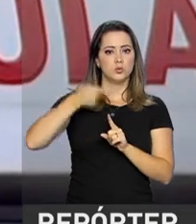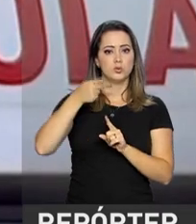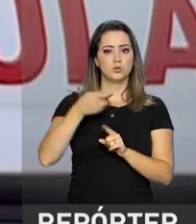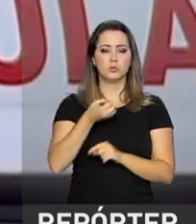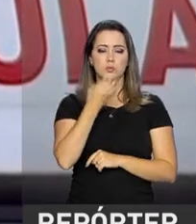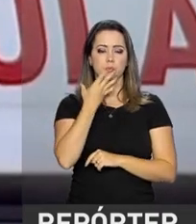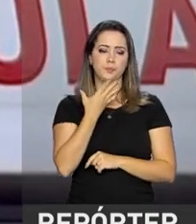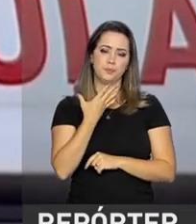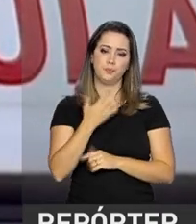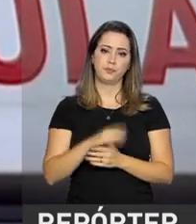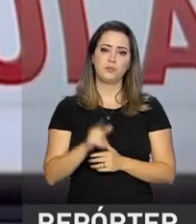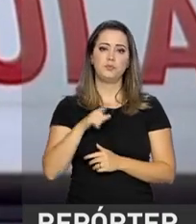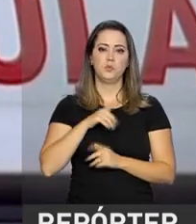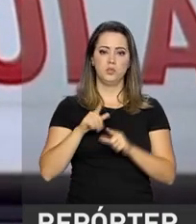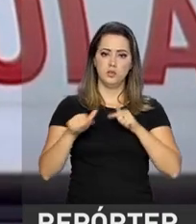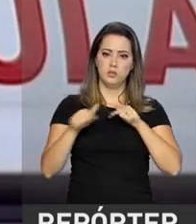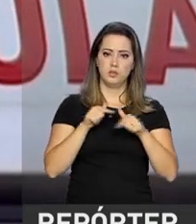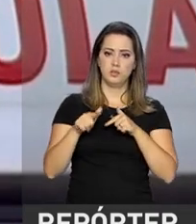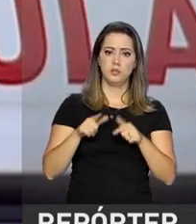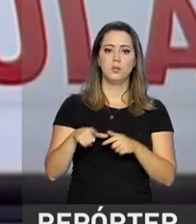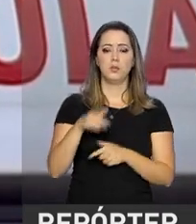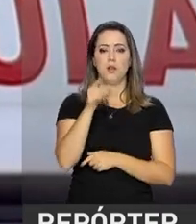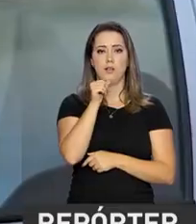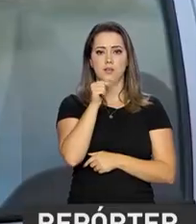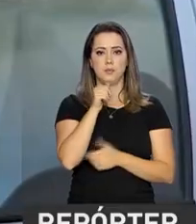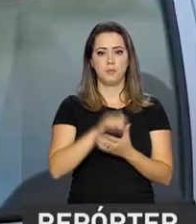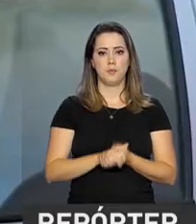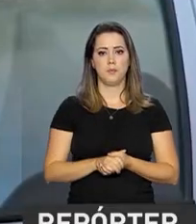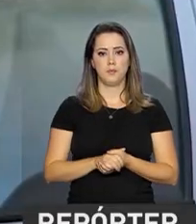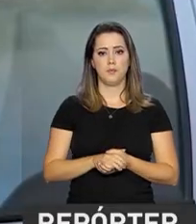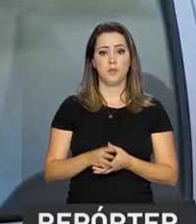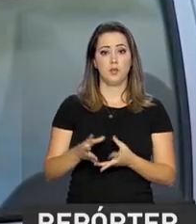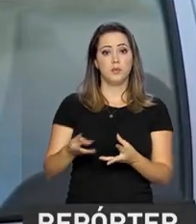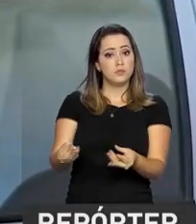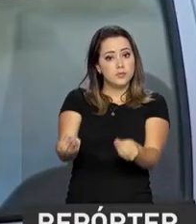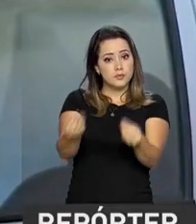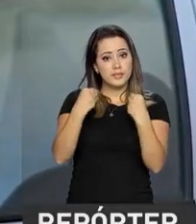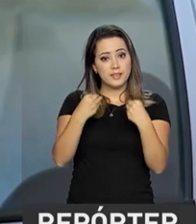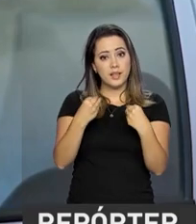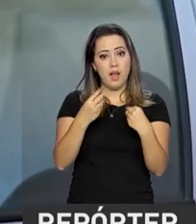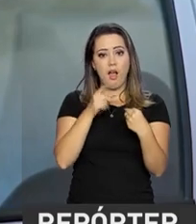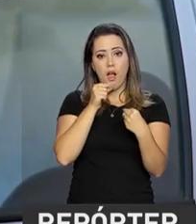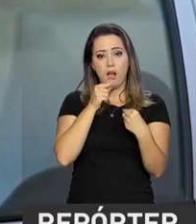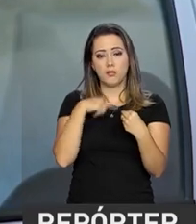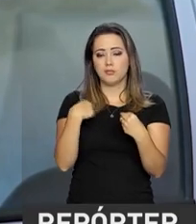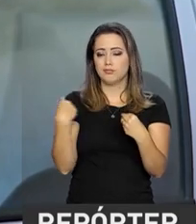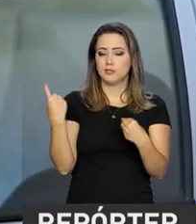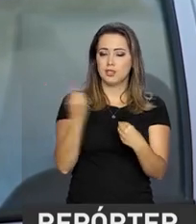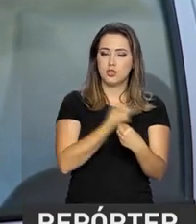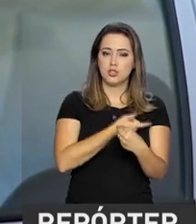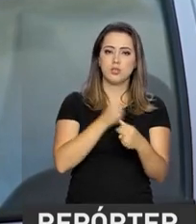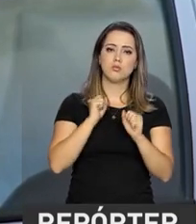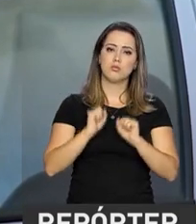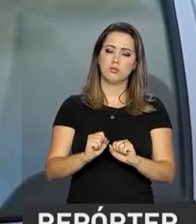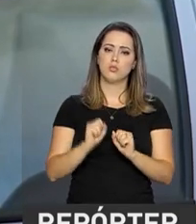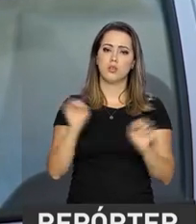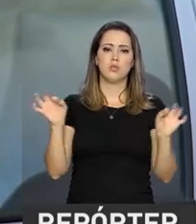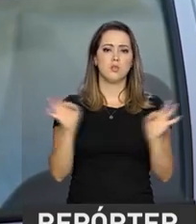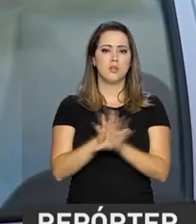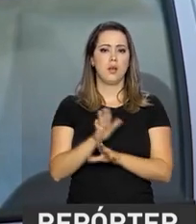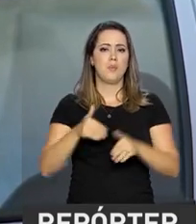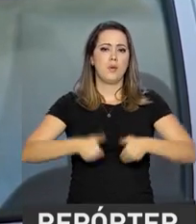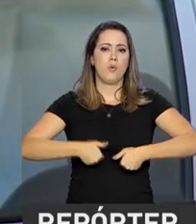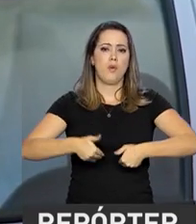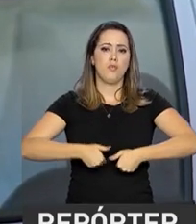beneficiado tem emprego e água vai trazer um benefício de irrigação pra todos nós né acabando com a